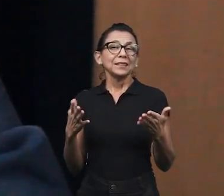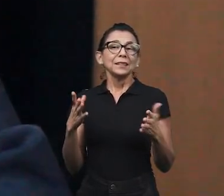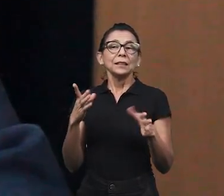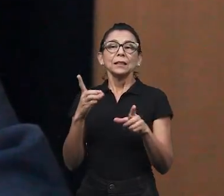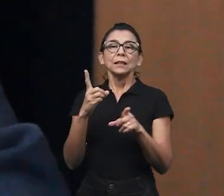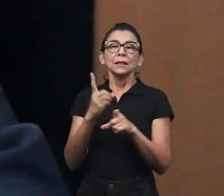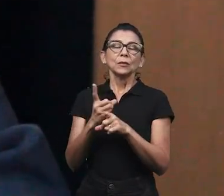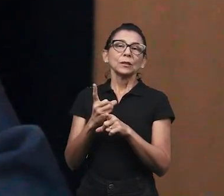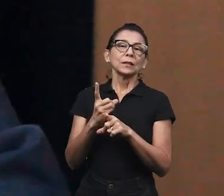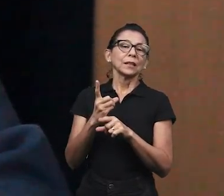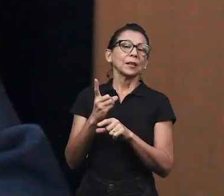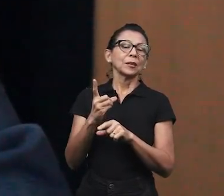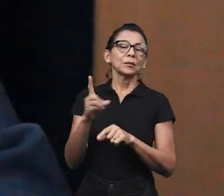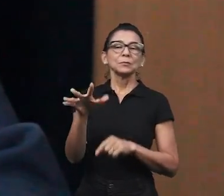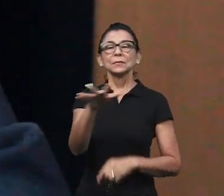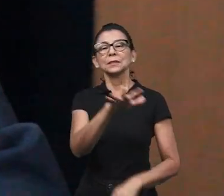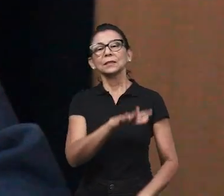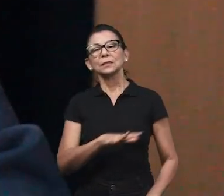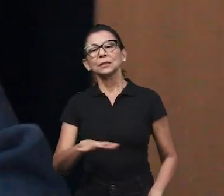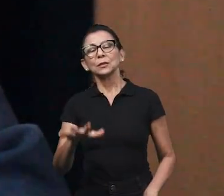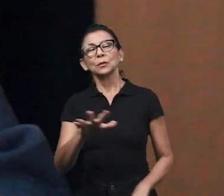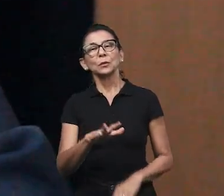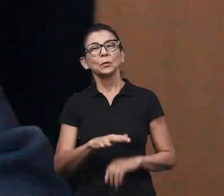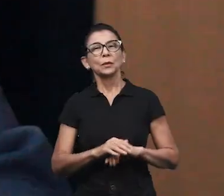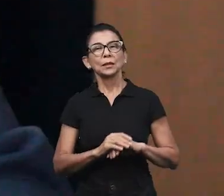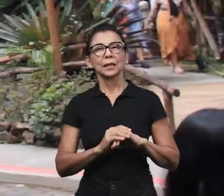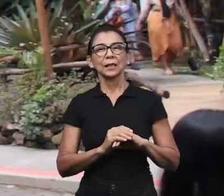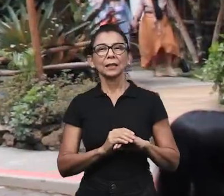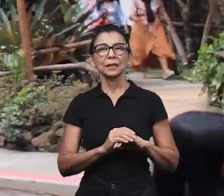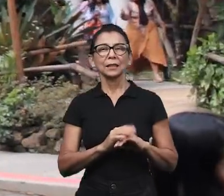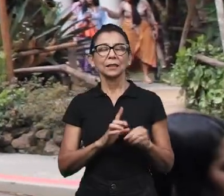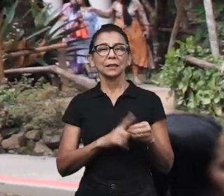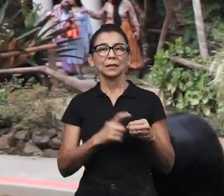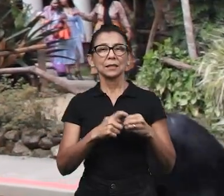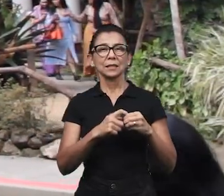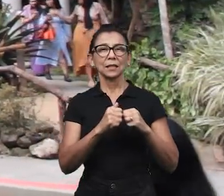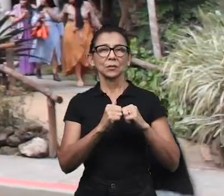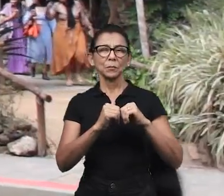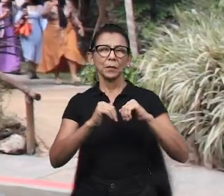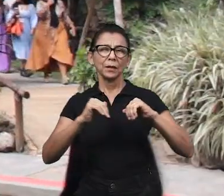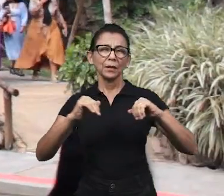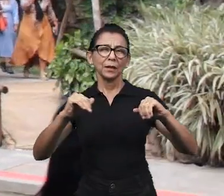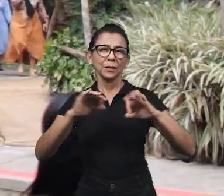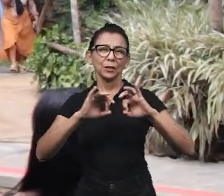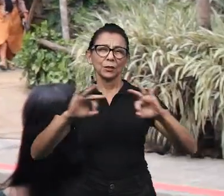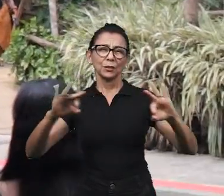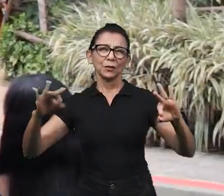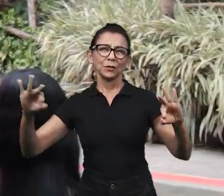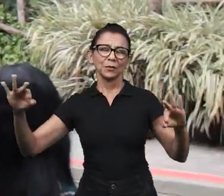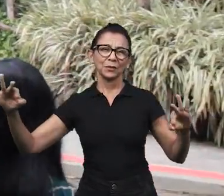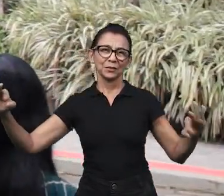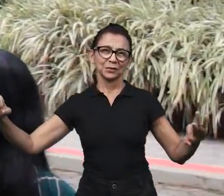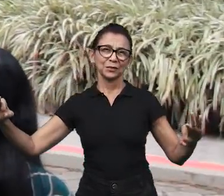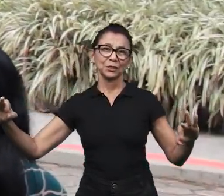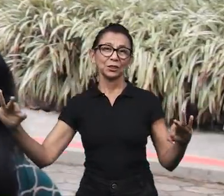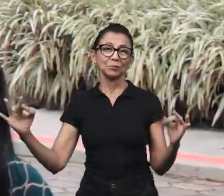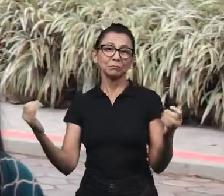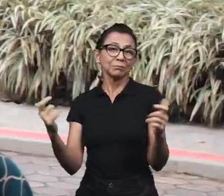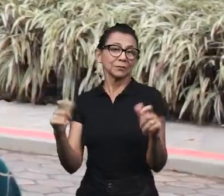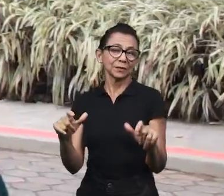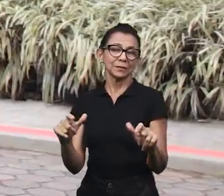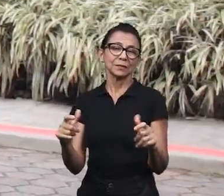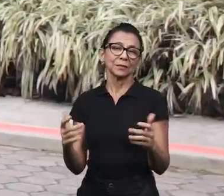agradável, bucólico, não é, totalmente isolado da cidade, e um lugar que seria um lugar